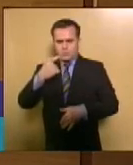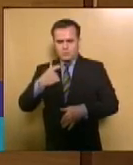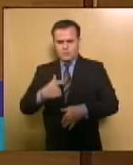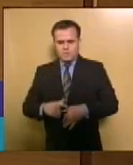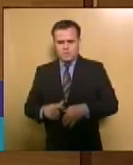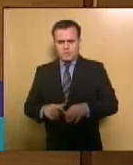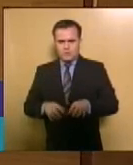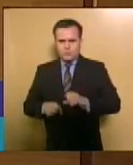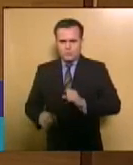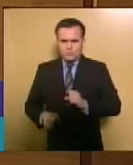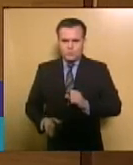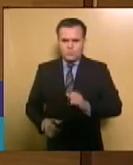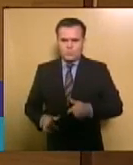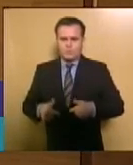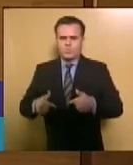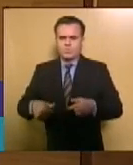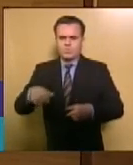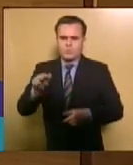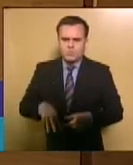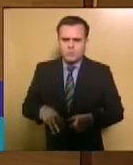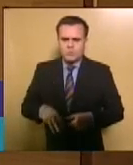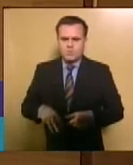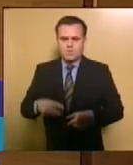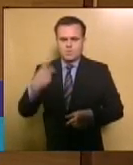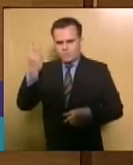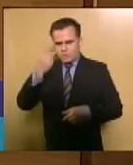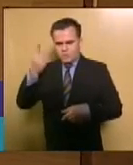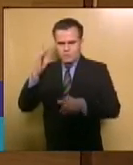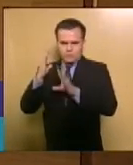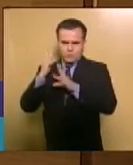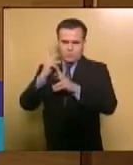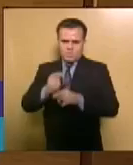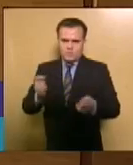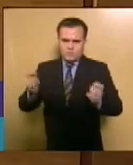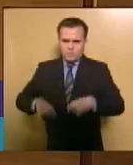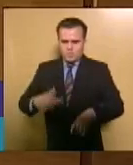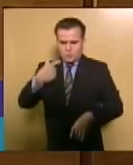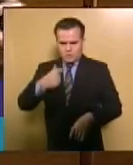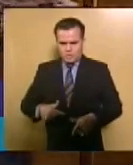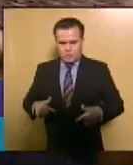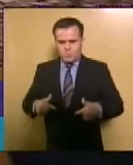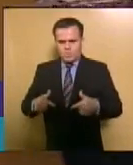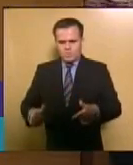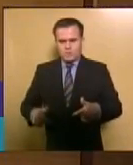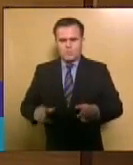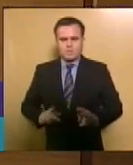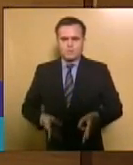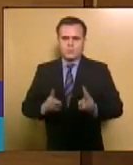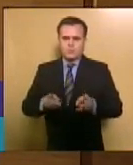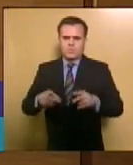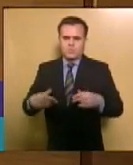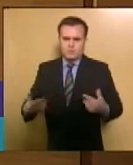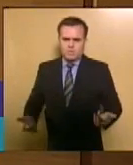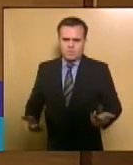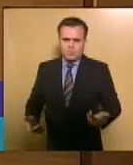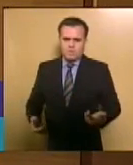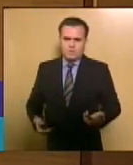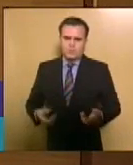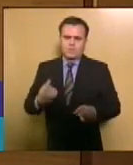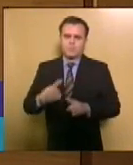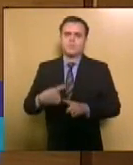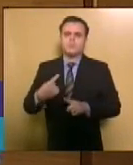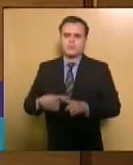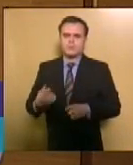vai quem a gente é quem nos defendeu a gente vai saber se portar e combater o que a gente sofre porque só para